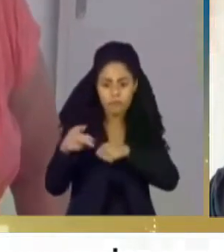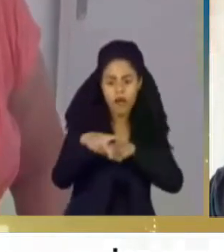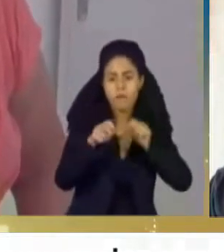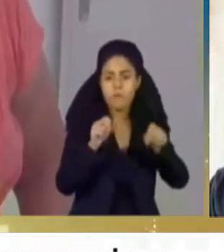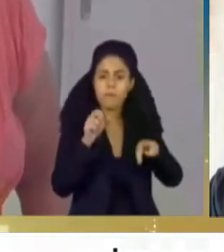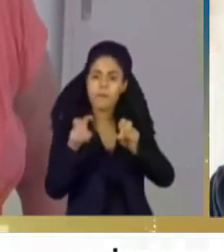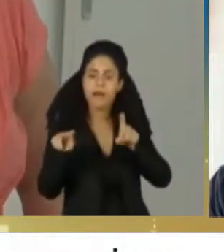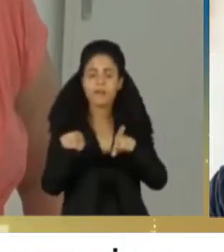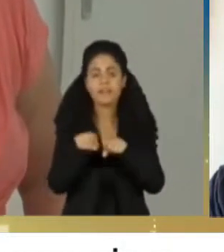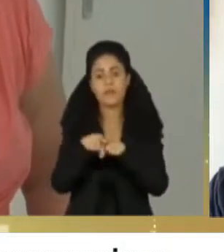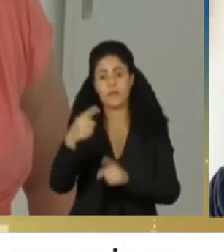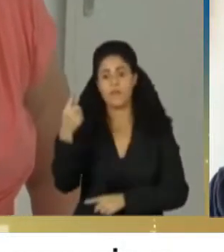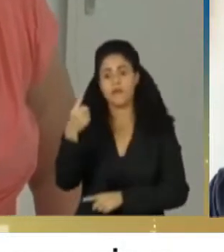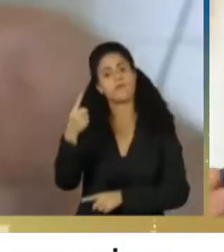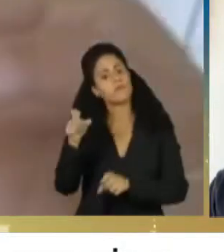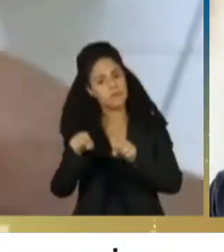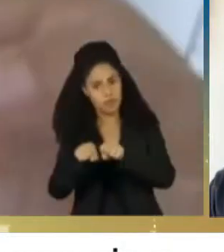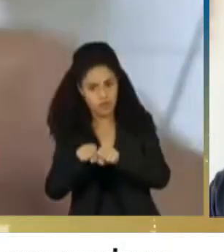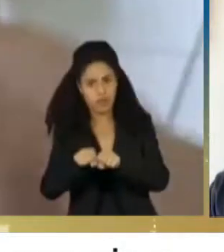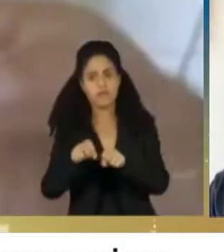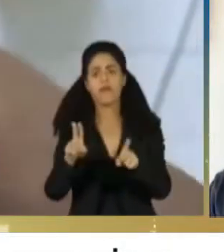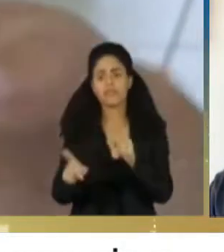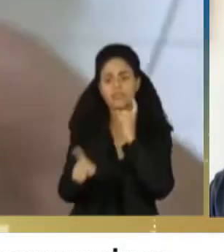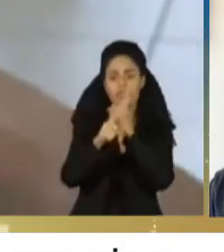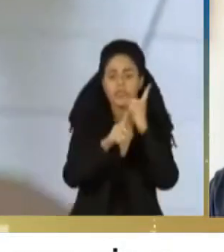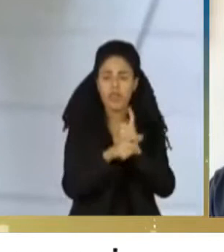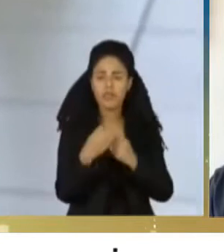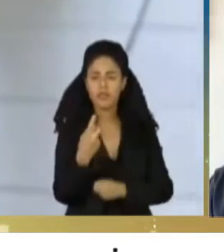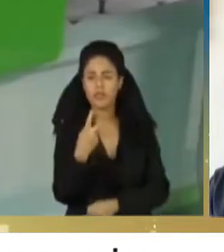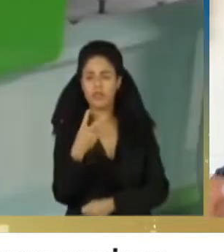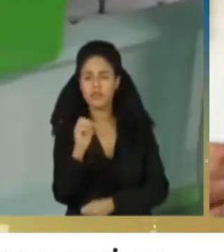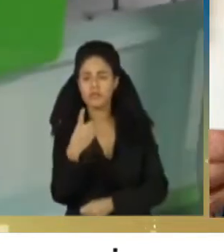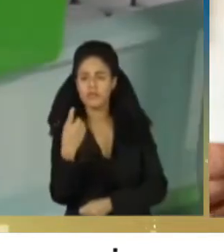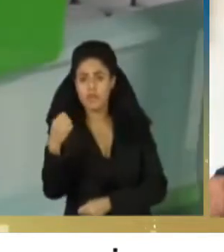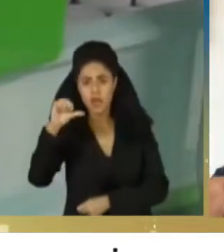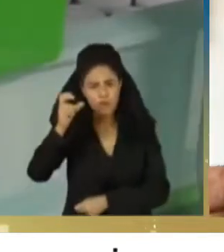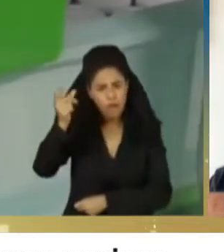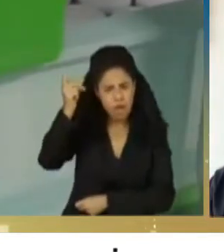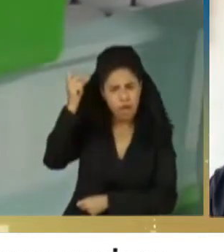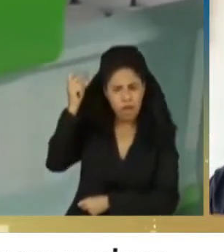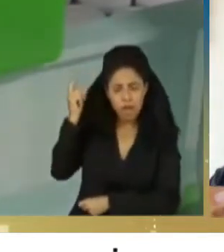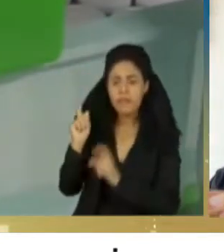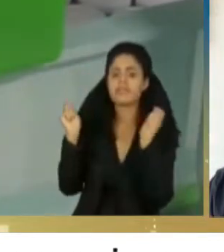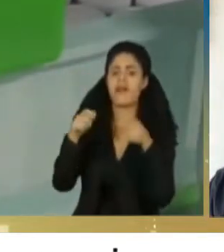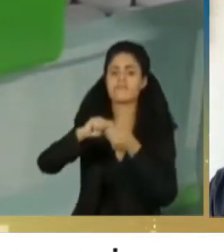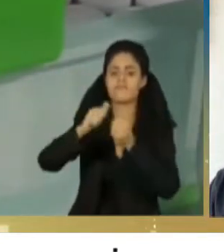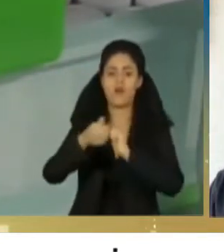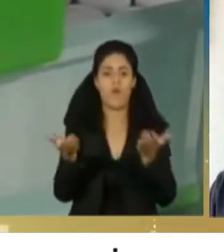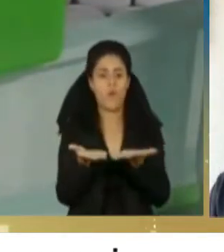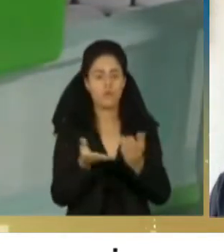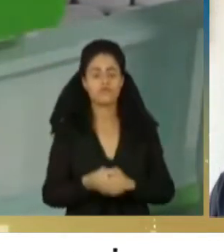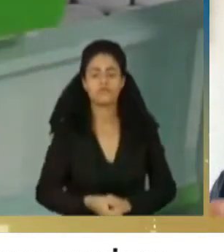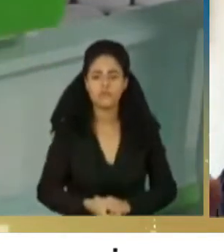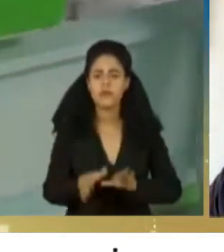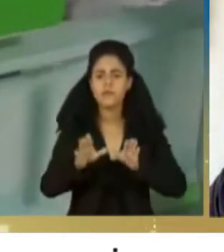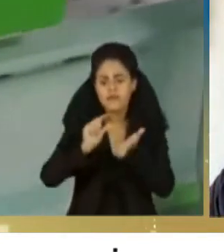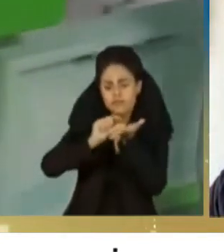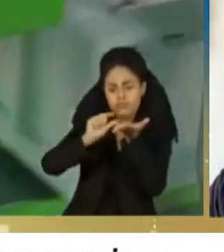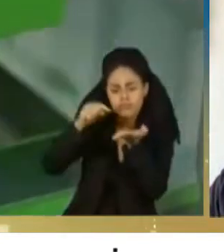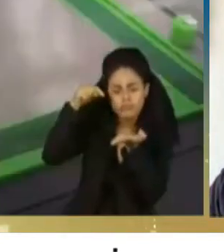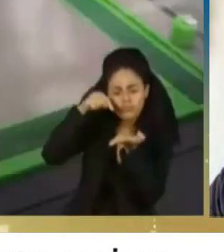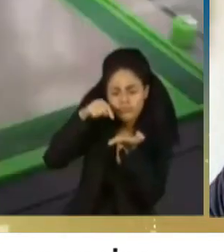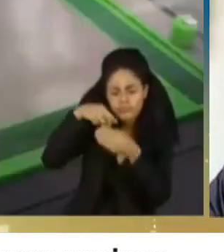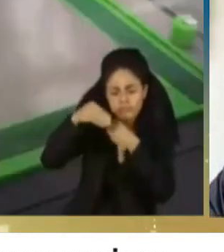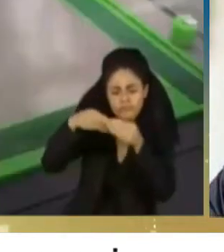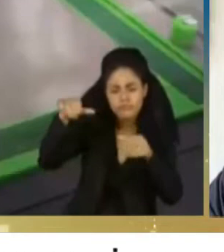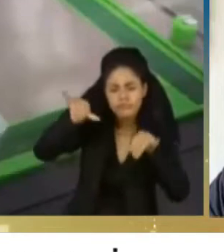têm aprovação no FDA e na Agência Europeia. Então, é muito importante que o governo, inclusive, acelere,